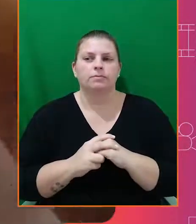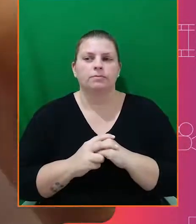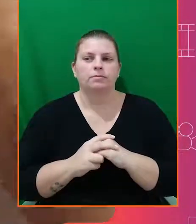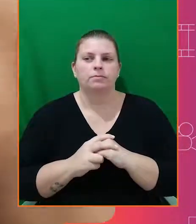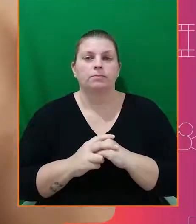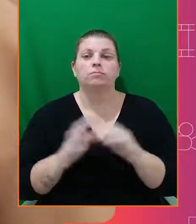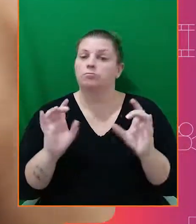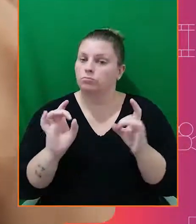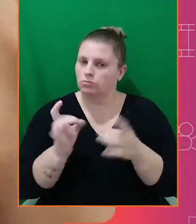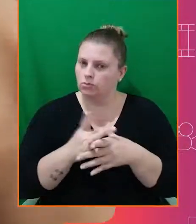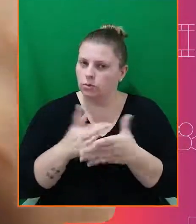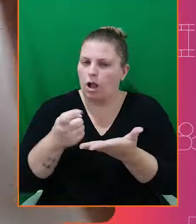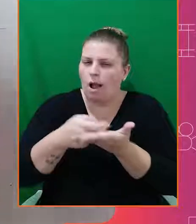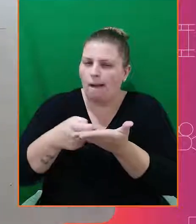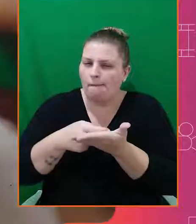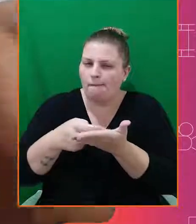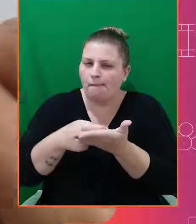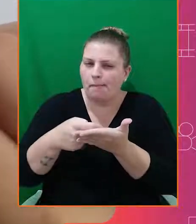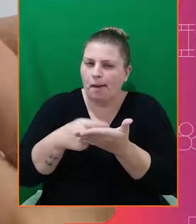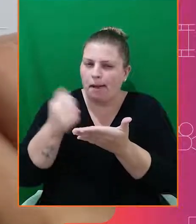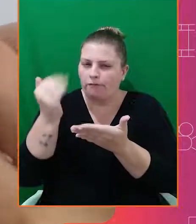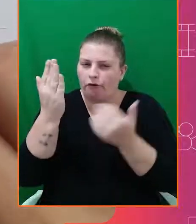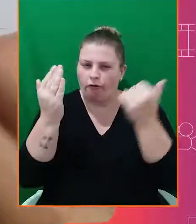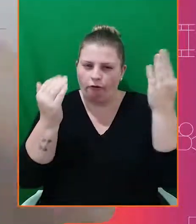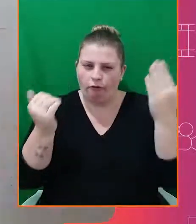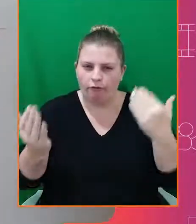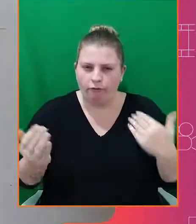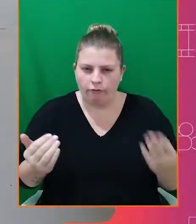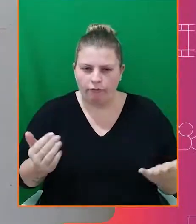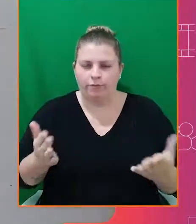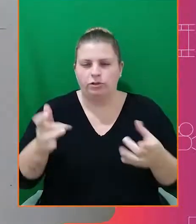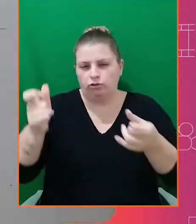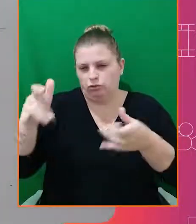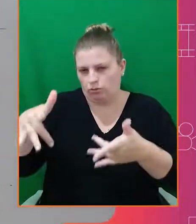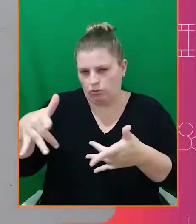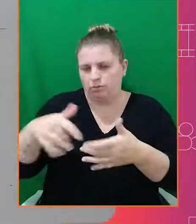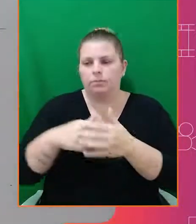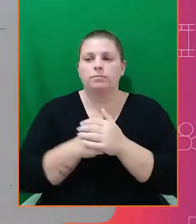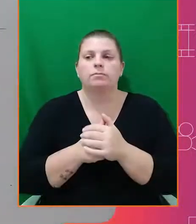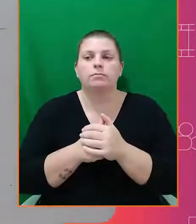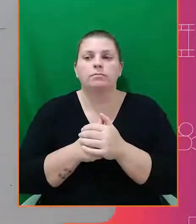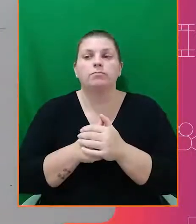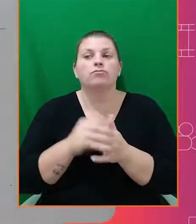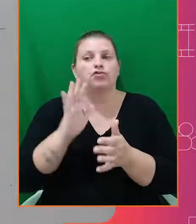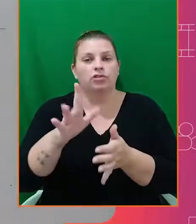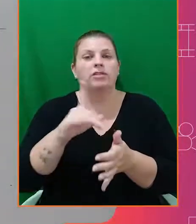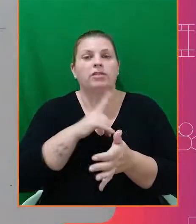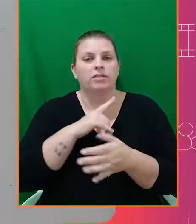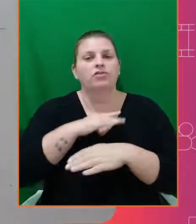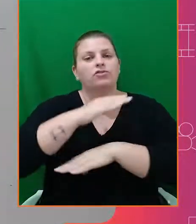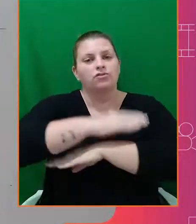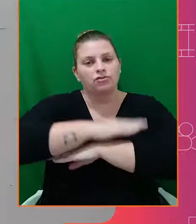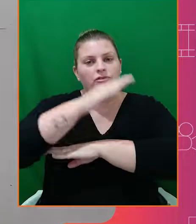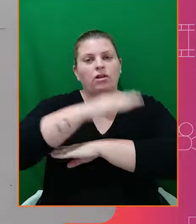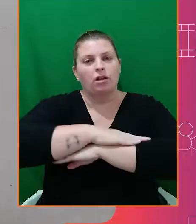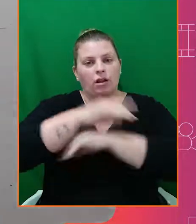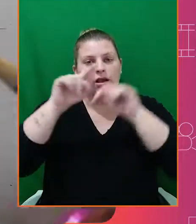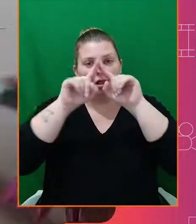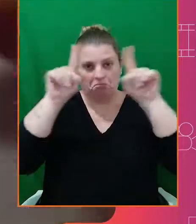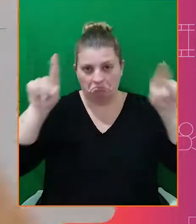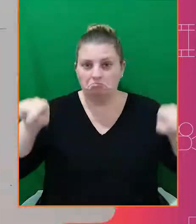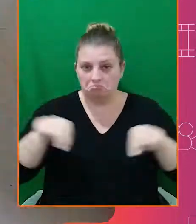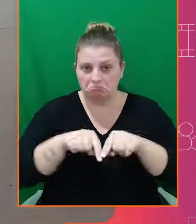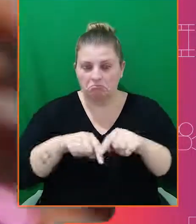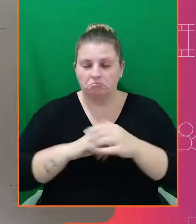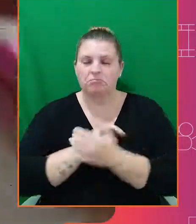Prontinho. Agora é só apagar os excessos e nós temos uma janela. Depois de